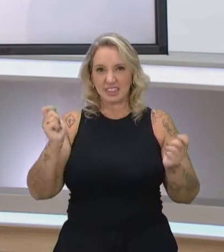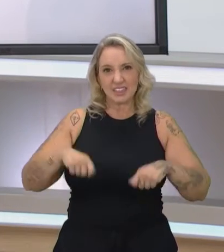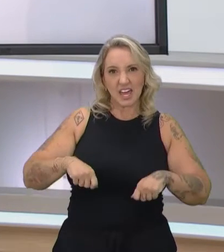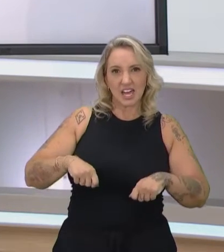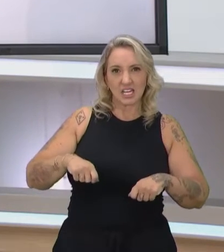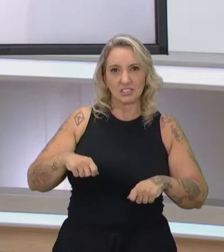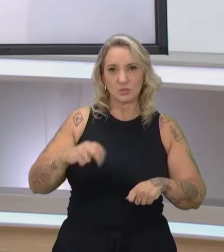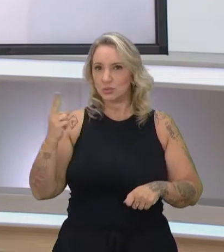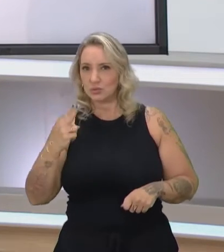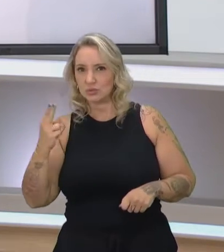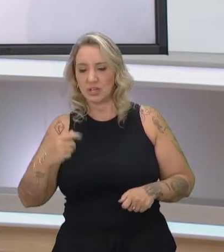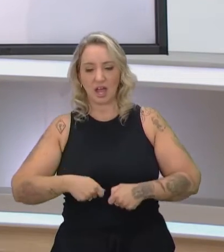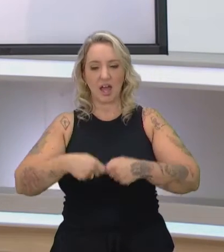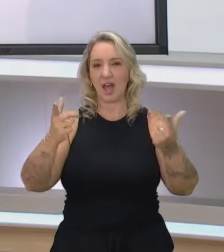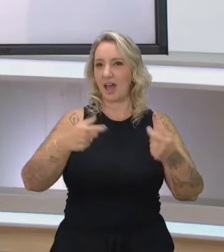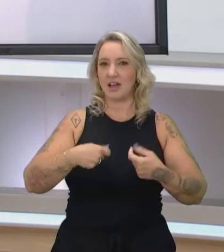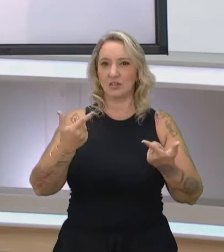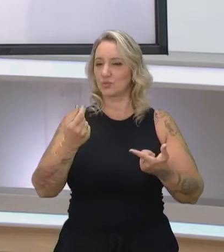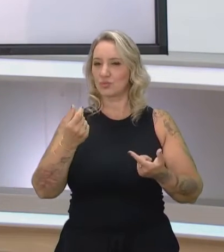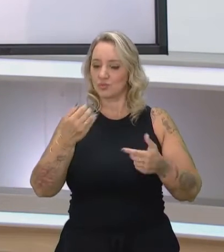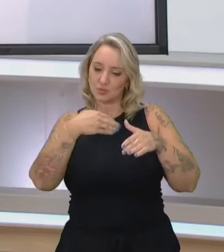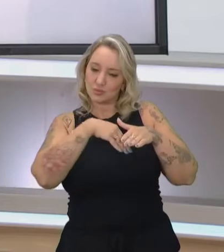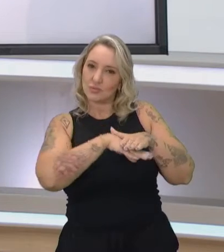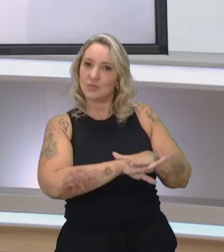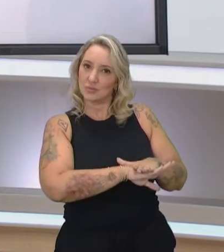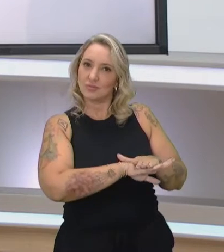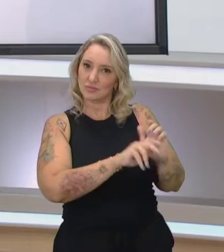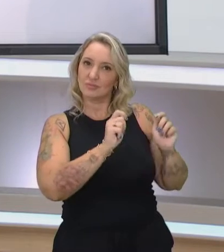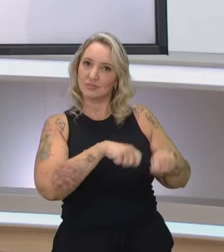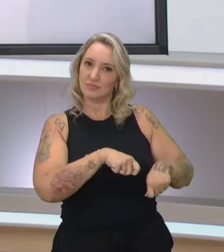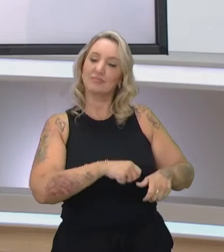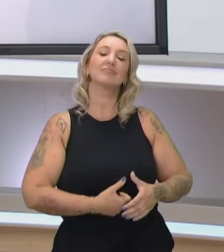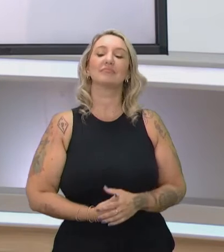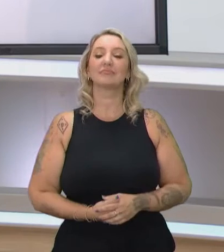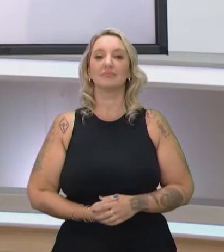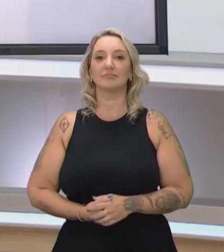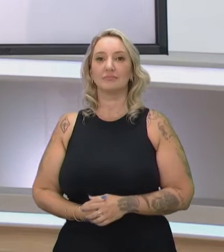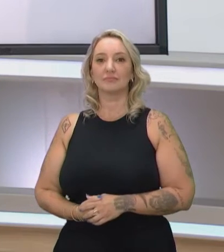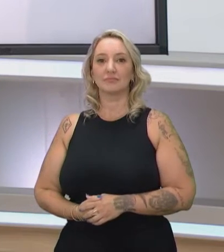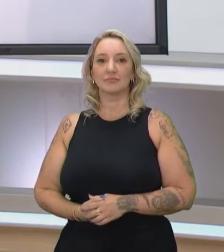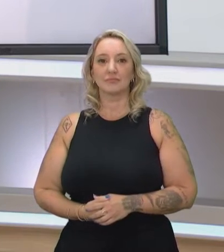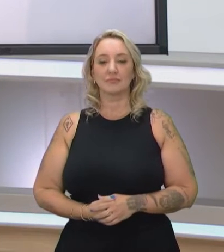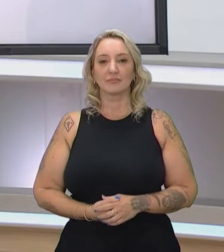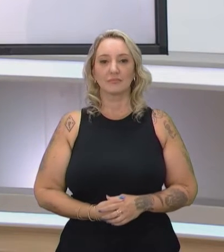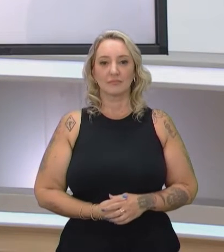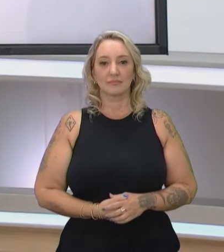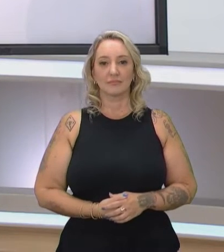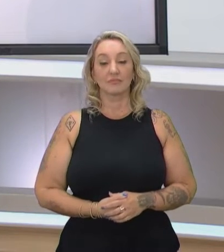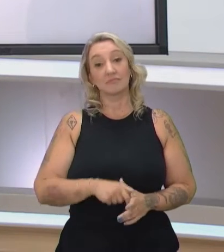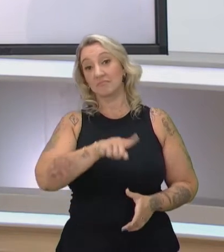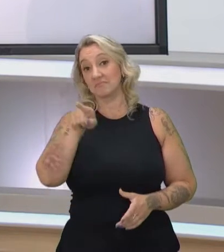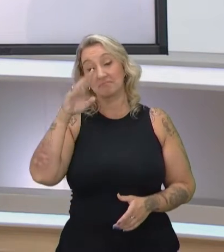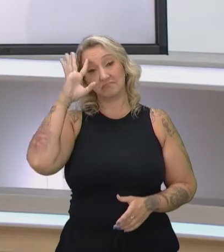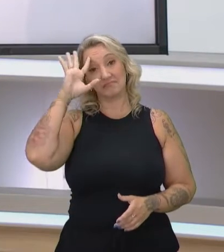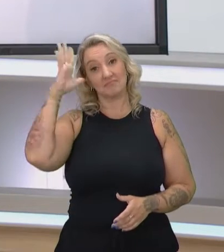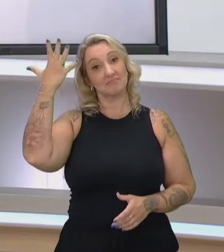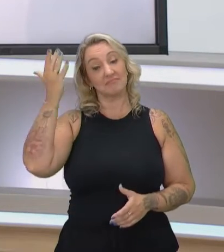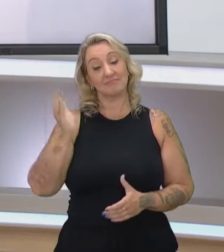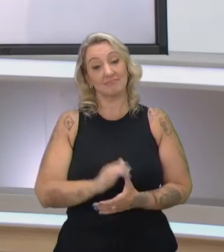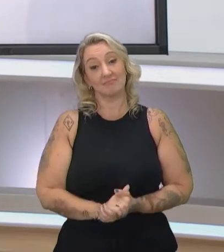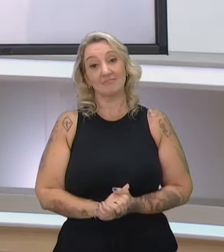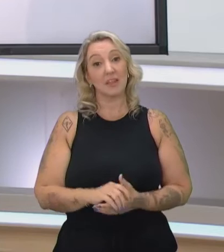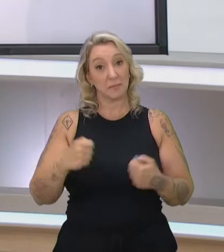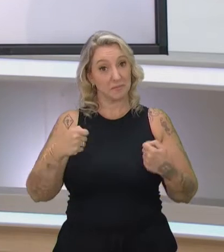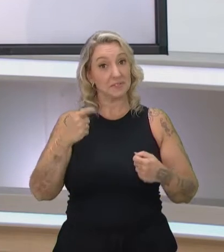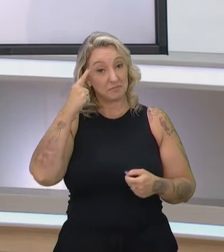sair gastando e sempre ter um dinheirinho aí no bolso. Então, aí vocês que